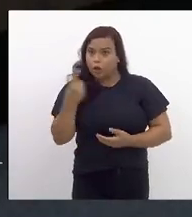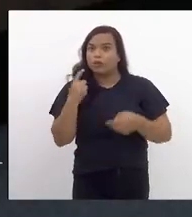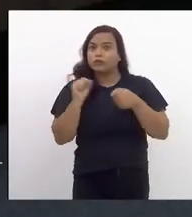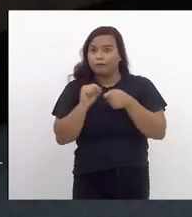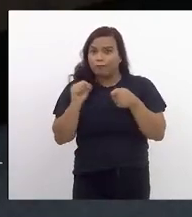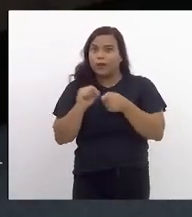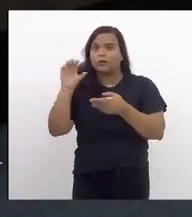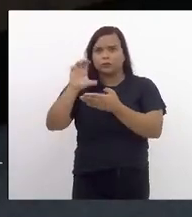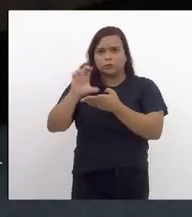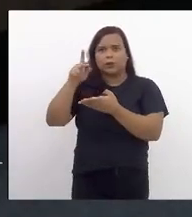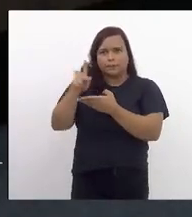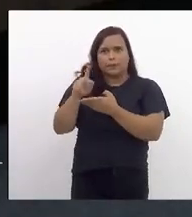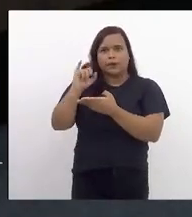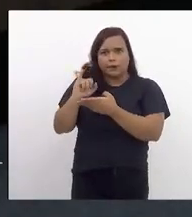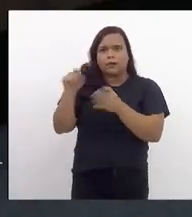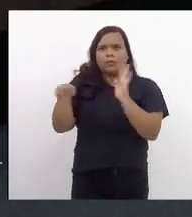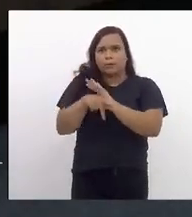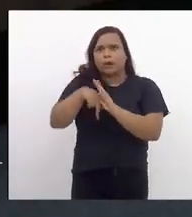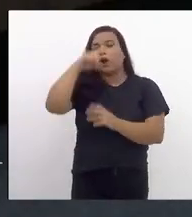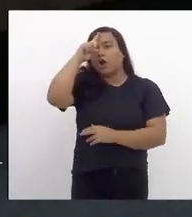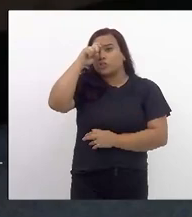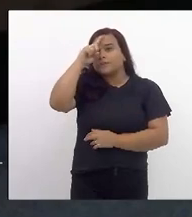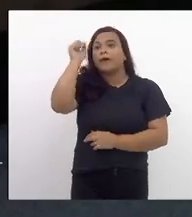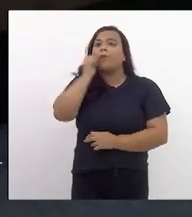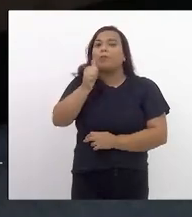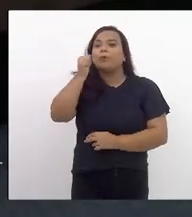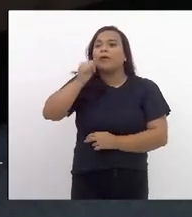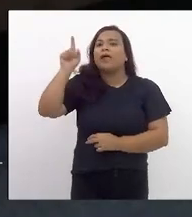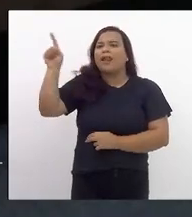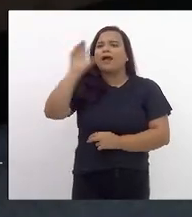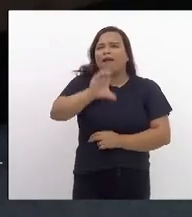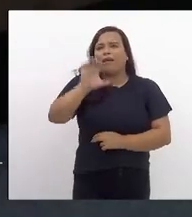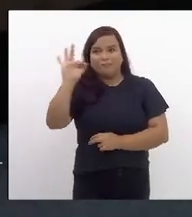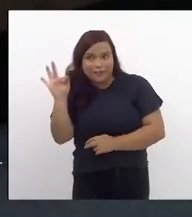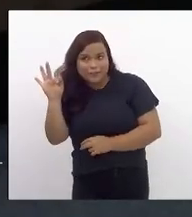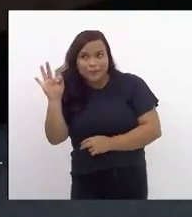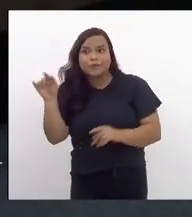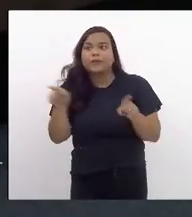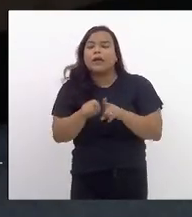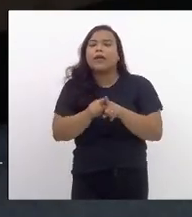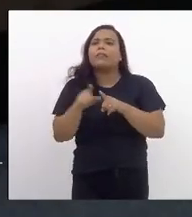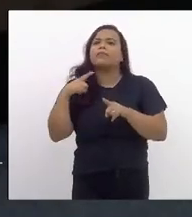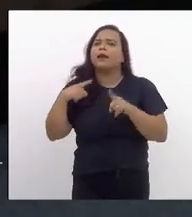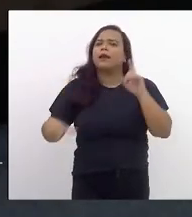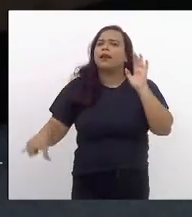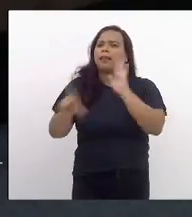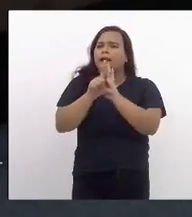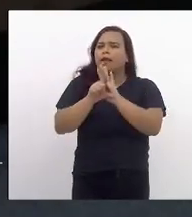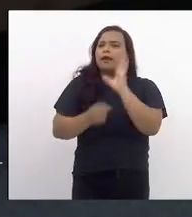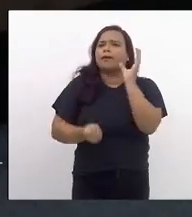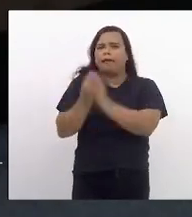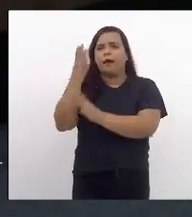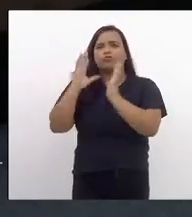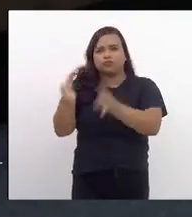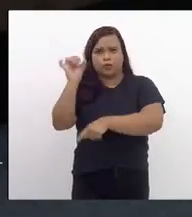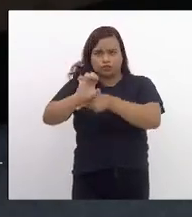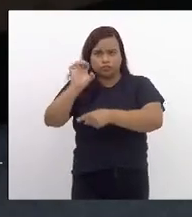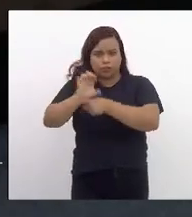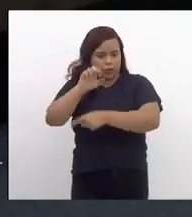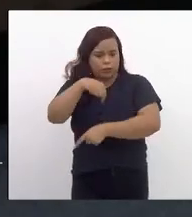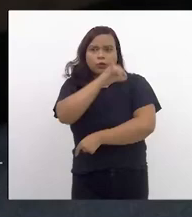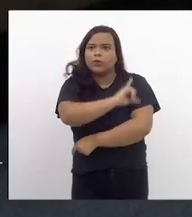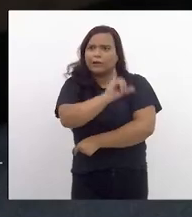aqui, do Hospital da Mulher de Cabo Frio. Temos uma lei já no estado do Rio de Janeiro